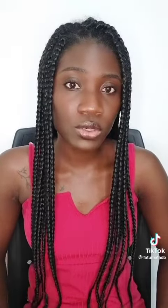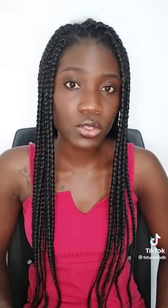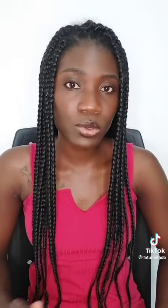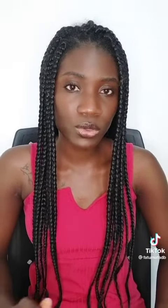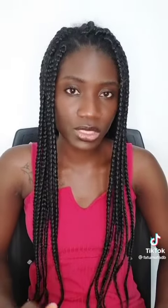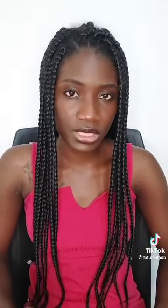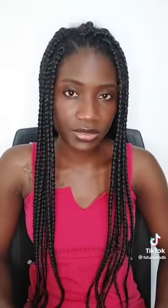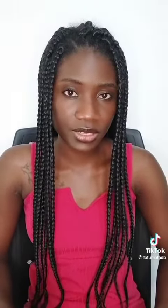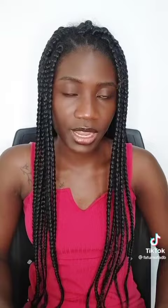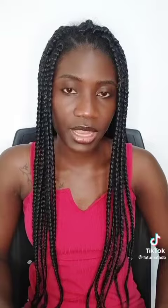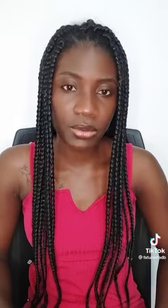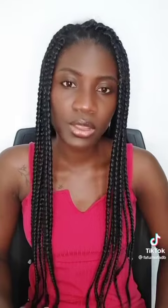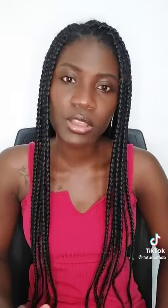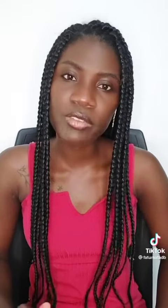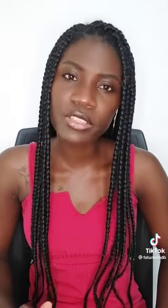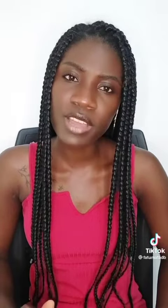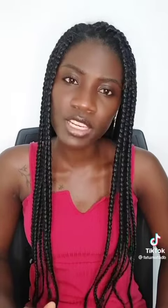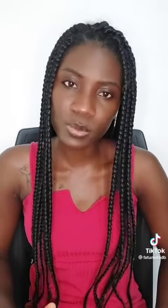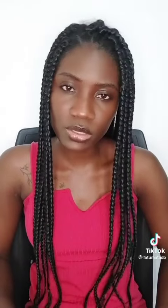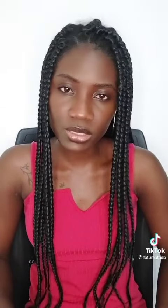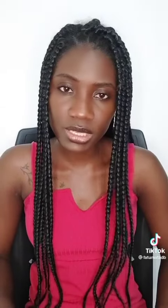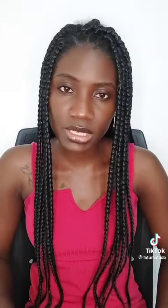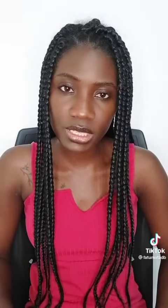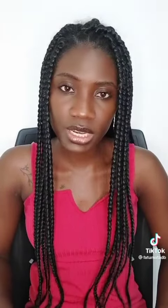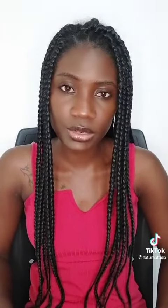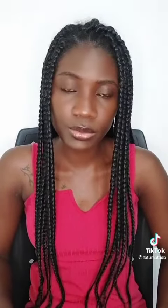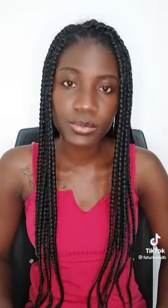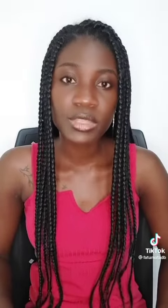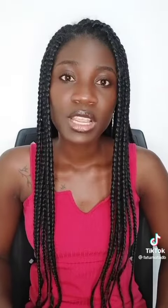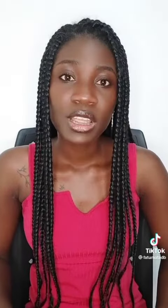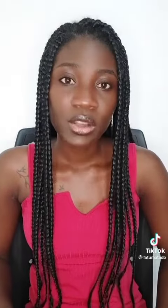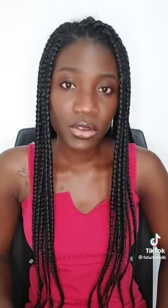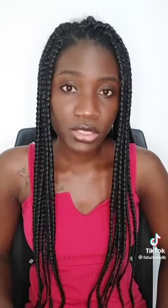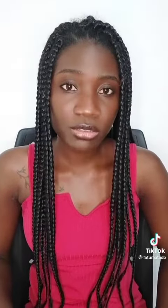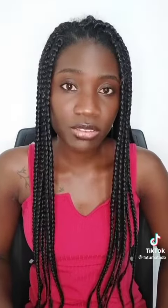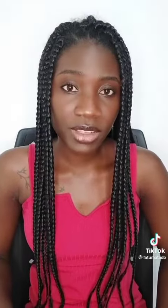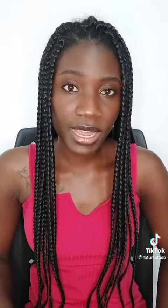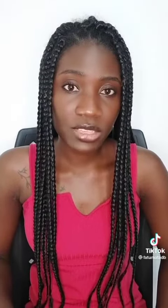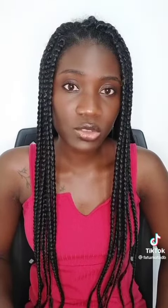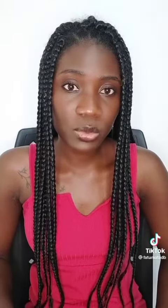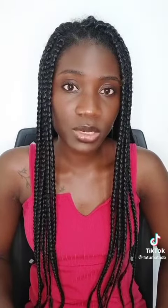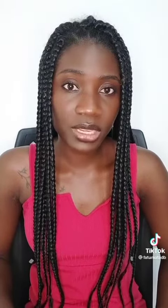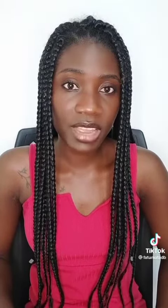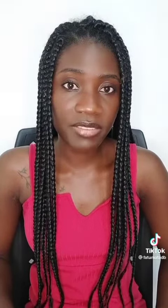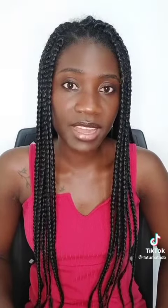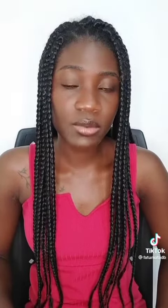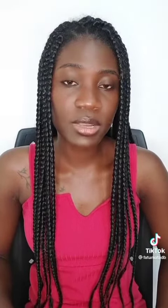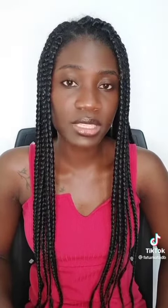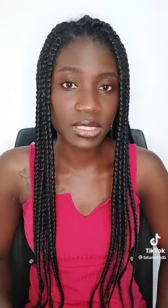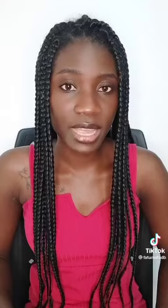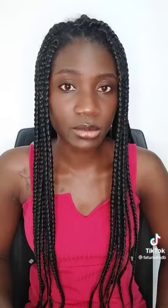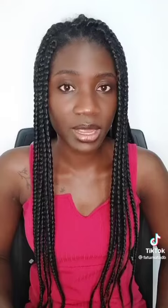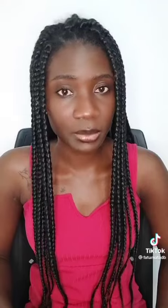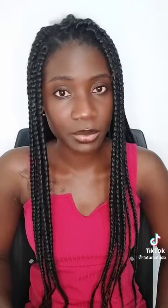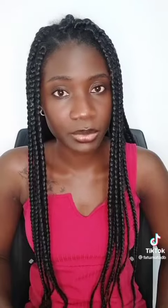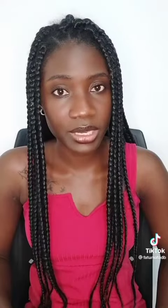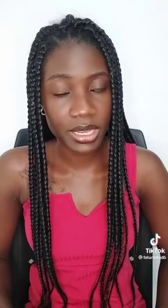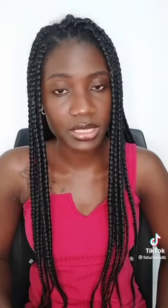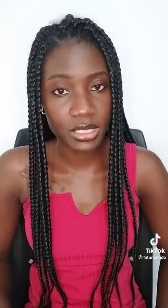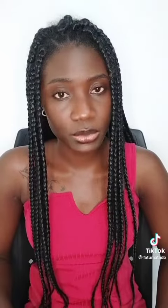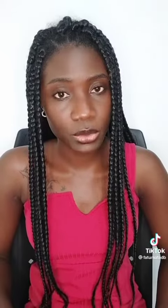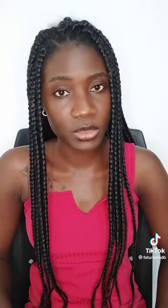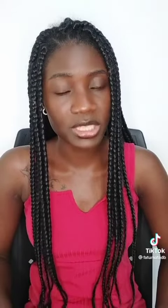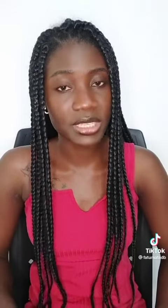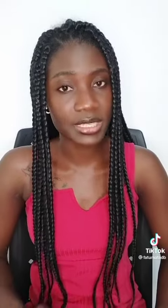e mostram sobre o continente africano, eu vejo várias pessoas criticando. Hoje eu vou falar sobre a fala do candidato à